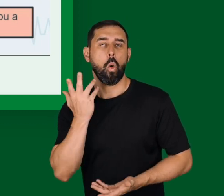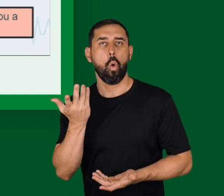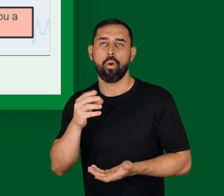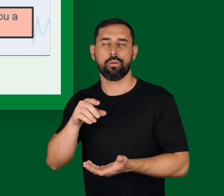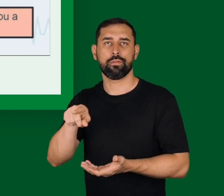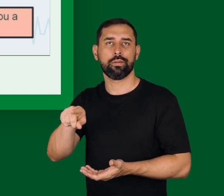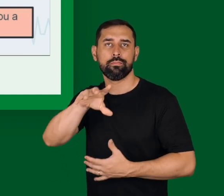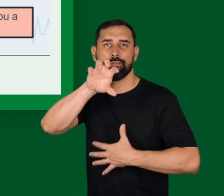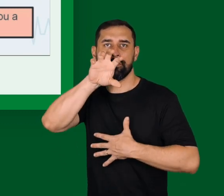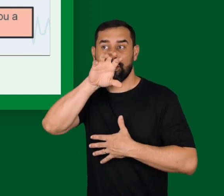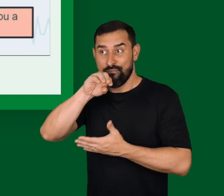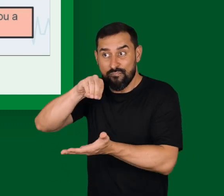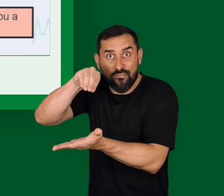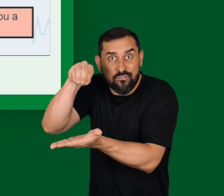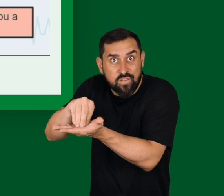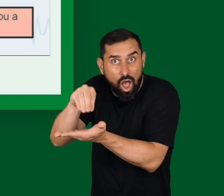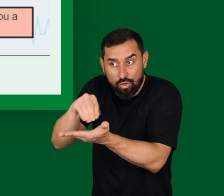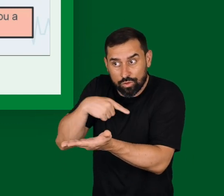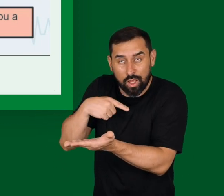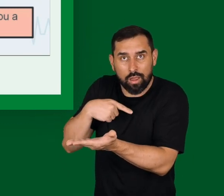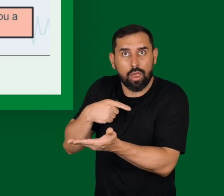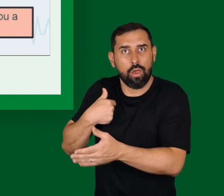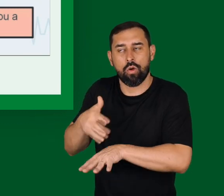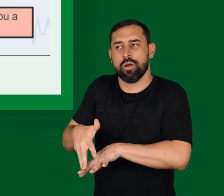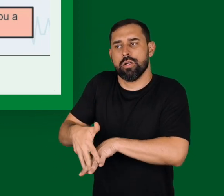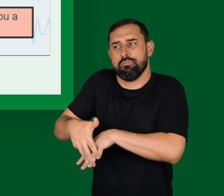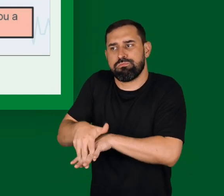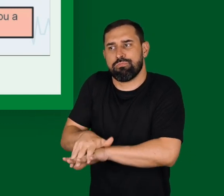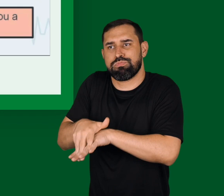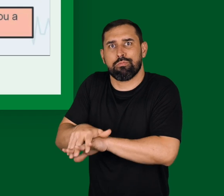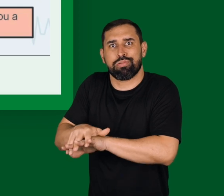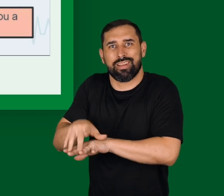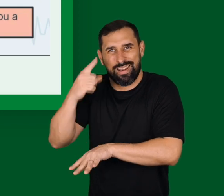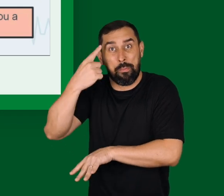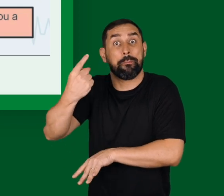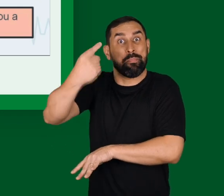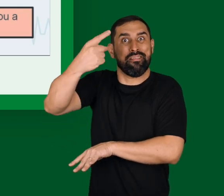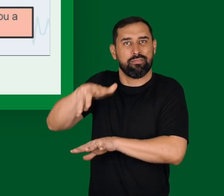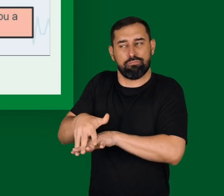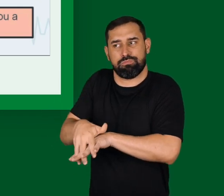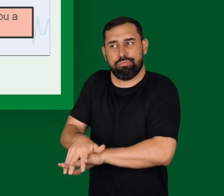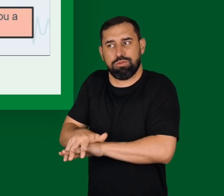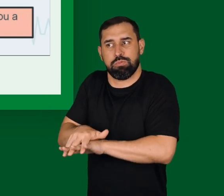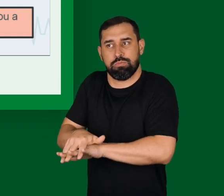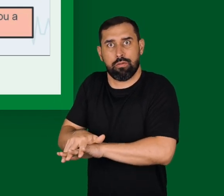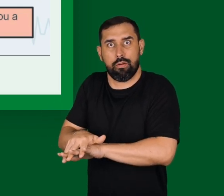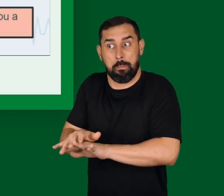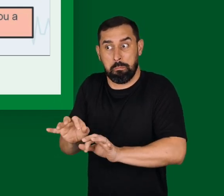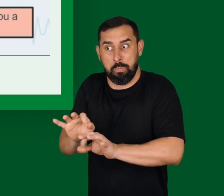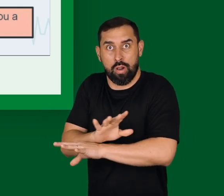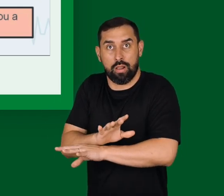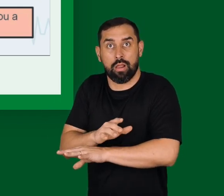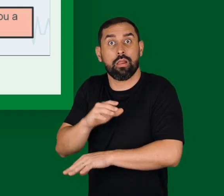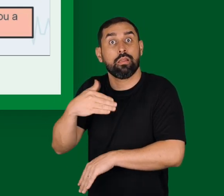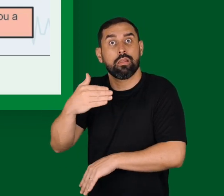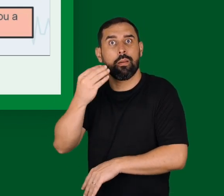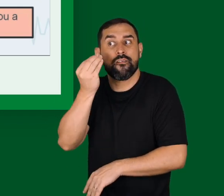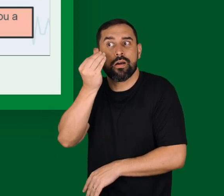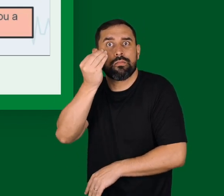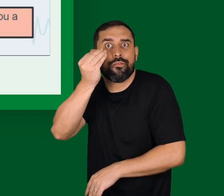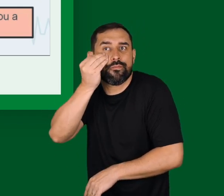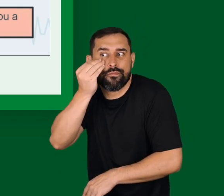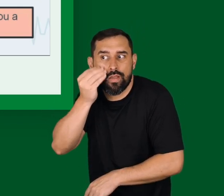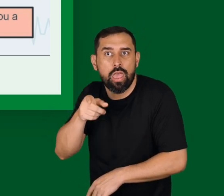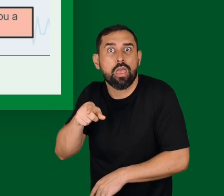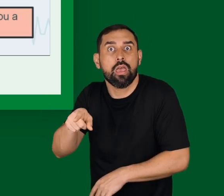Lembrar que depois do primeiro resgate com as compressões para aquela criança que tem ausência de pulso e ausência de ventilação,